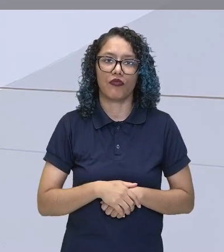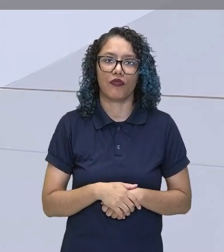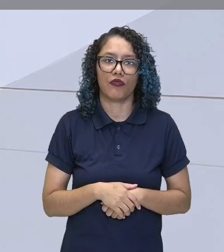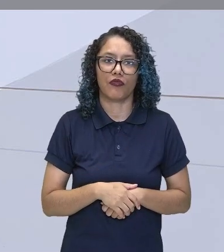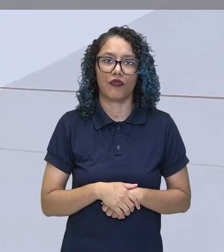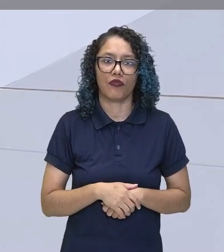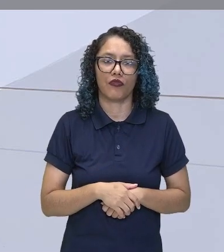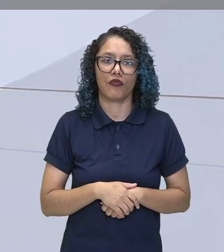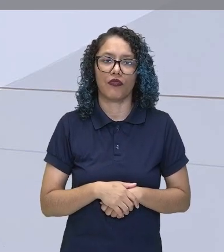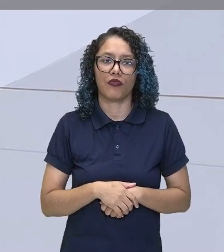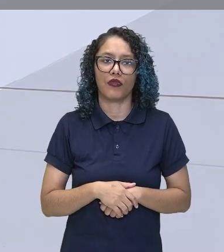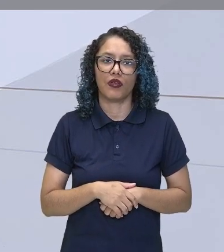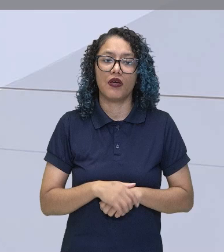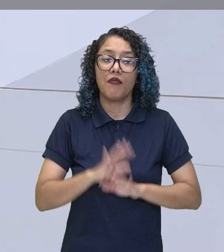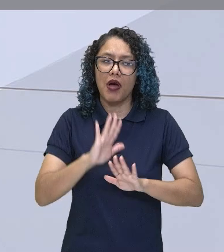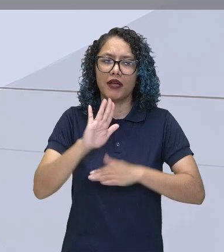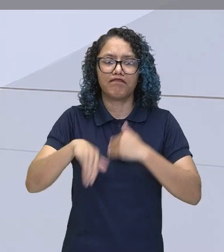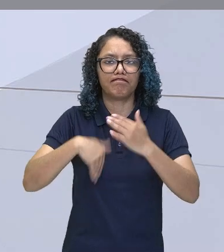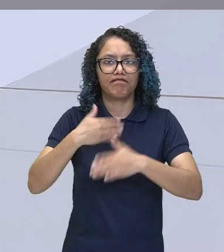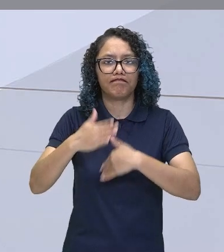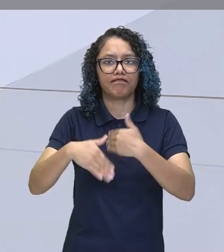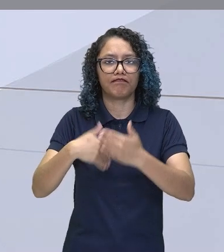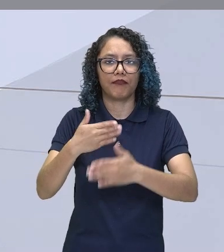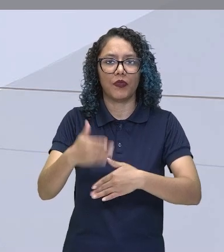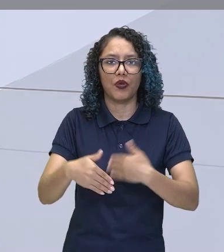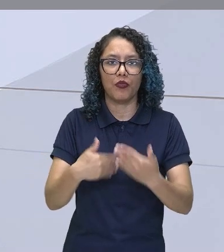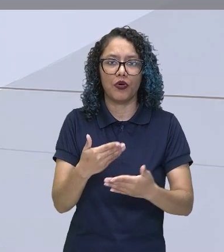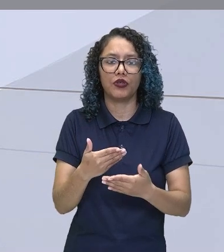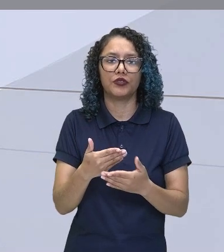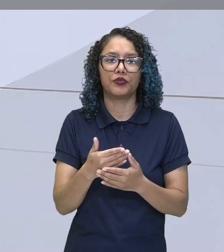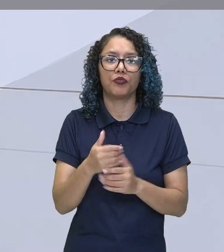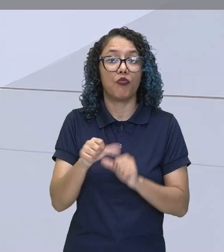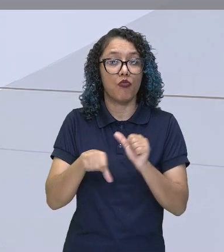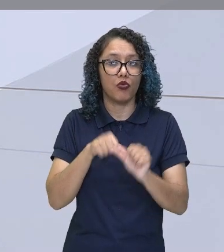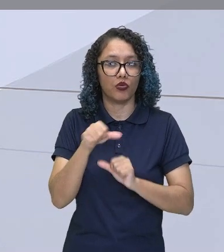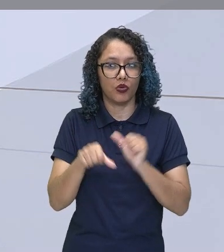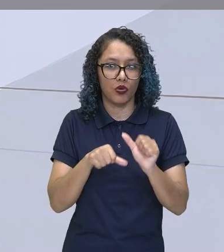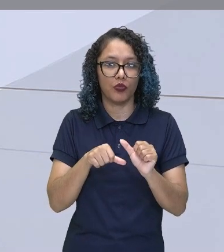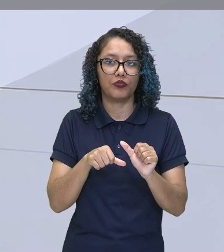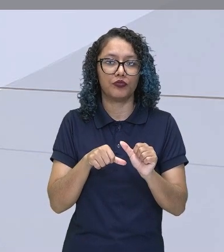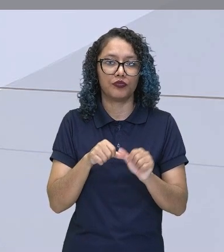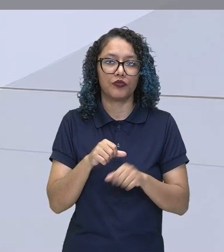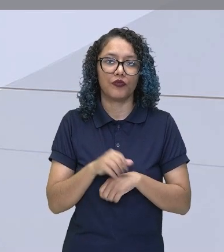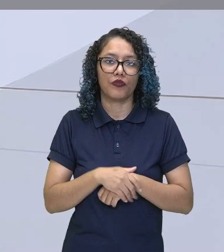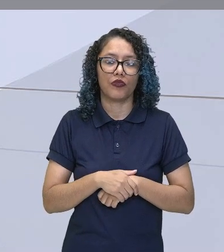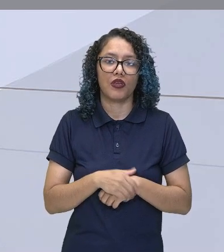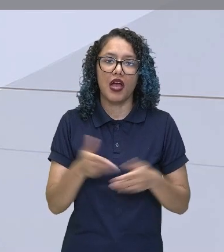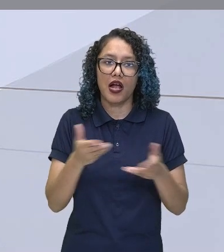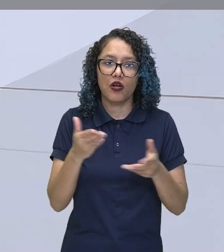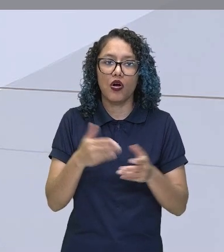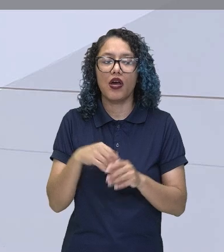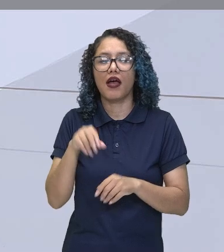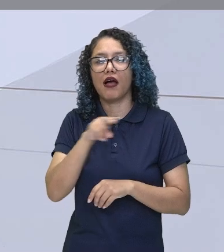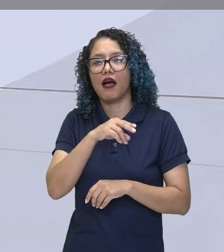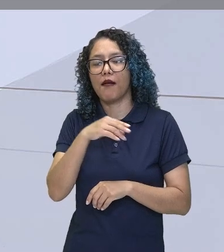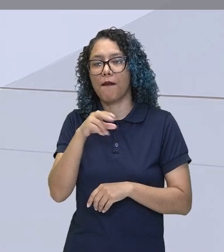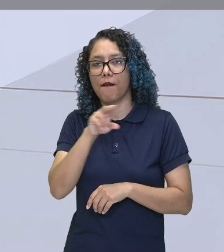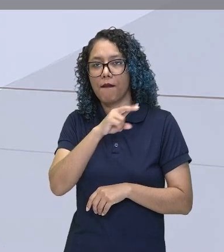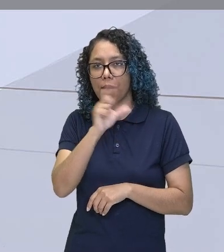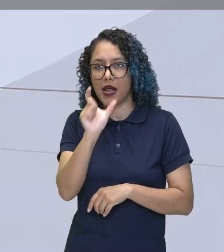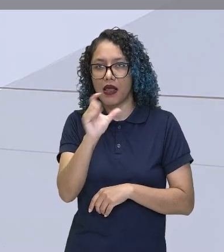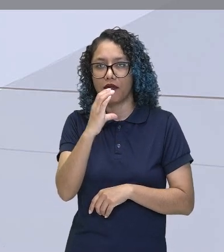Feijó. Mas depois, futuramente, né, esse posto ele foi, então, o tratamento de coronel passou a ser dado